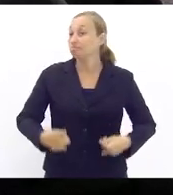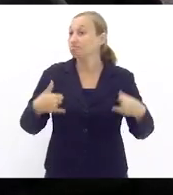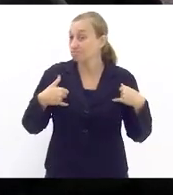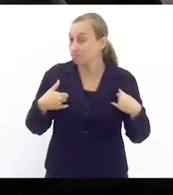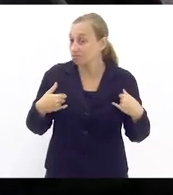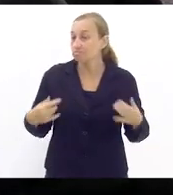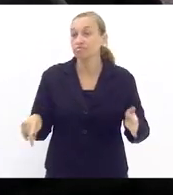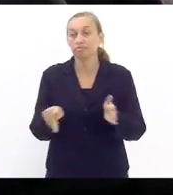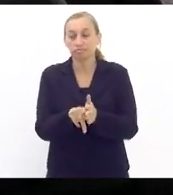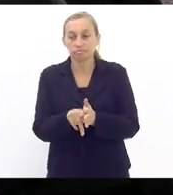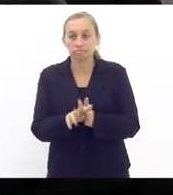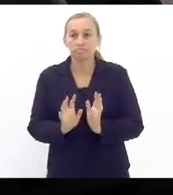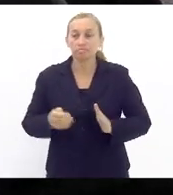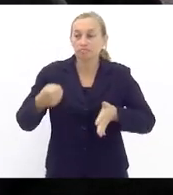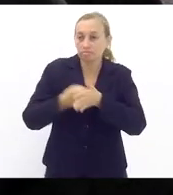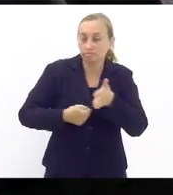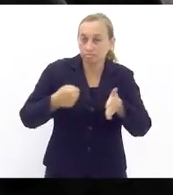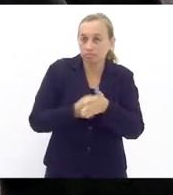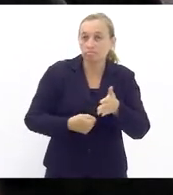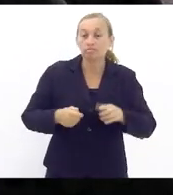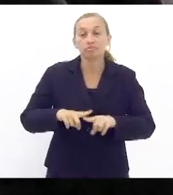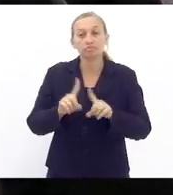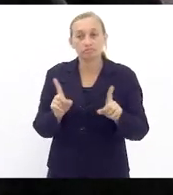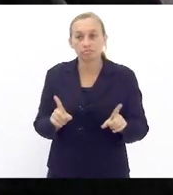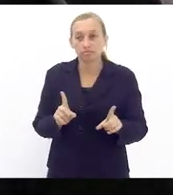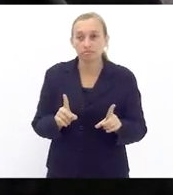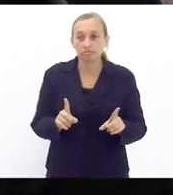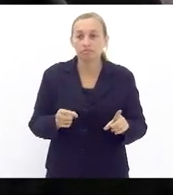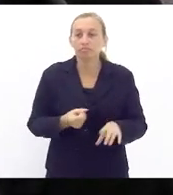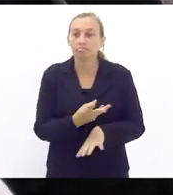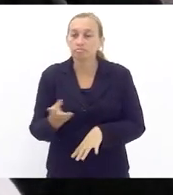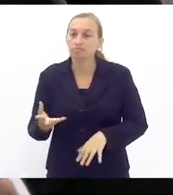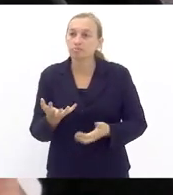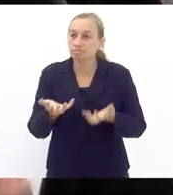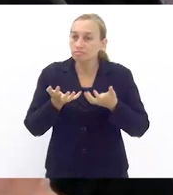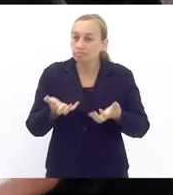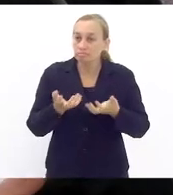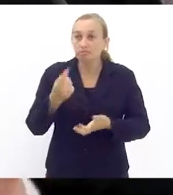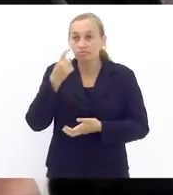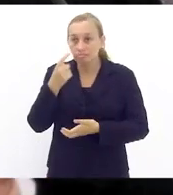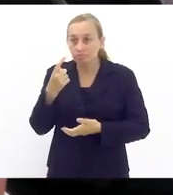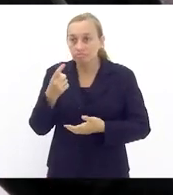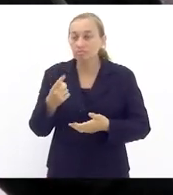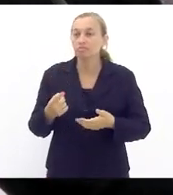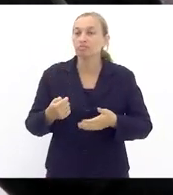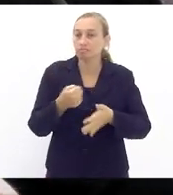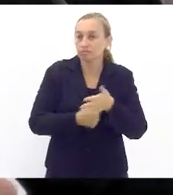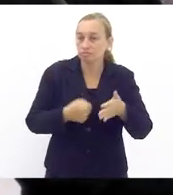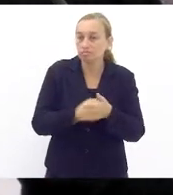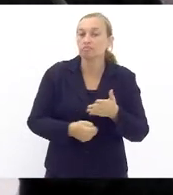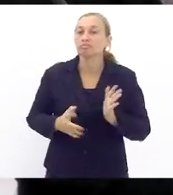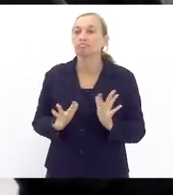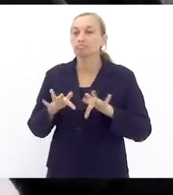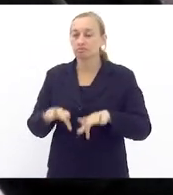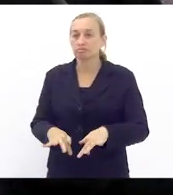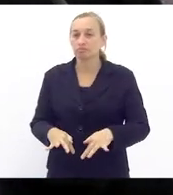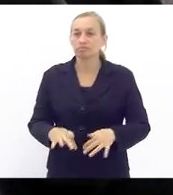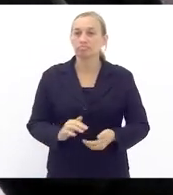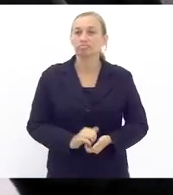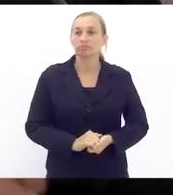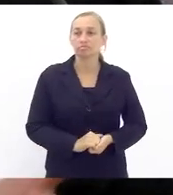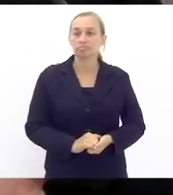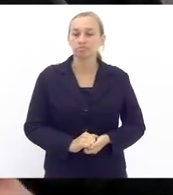por fazer parte dessa luta mas assim e o quanto que eu quero ver essa luta chegando ao fim eu acho que a gente